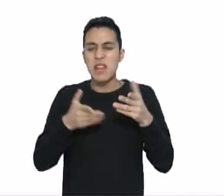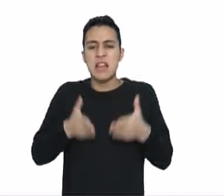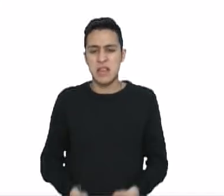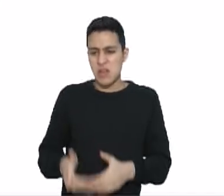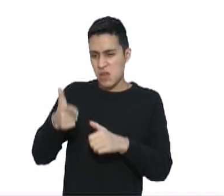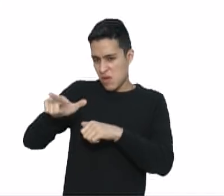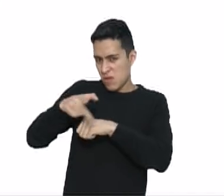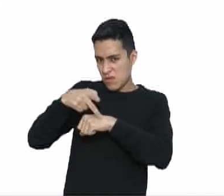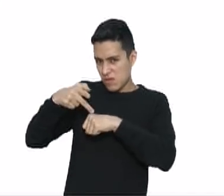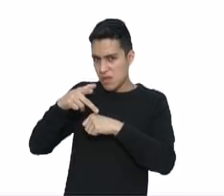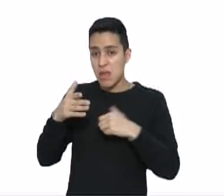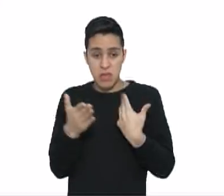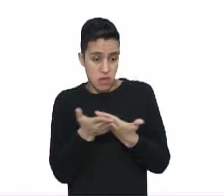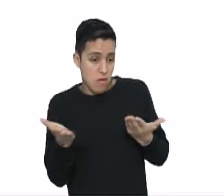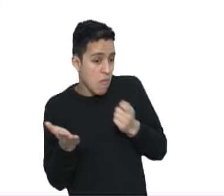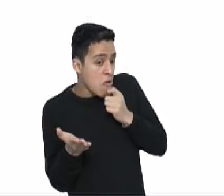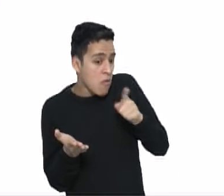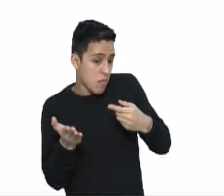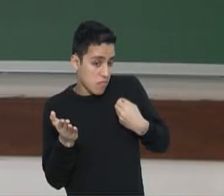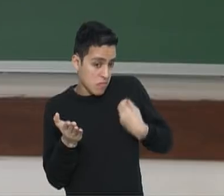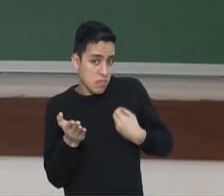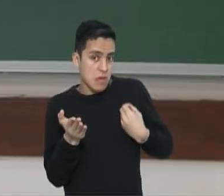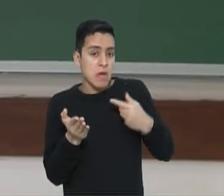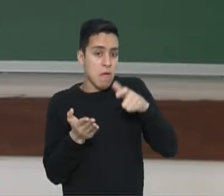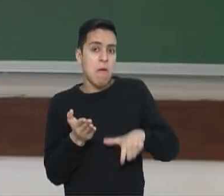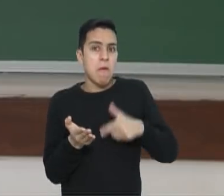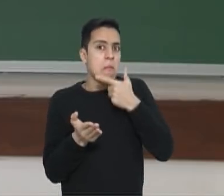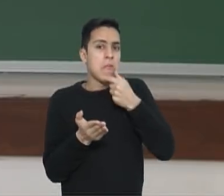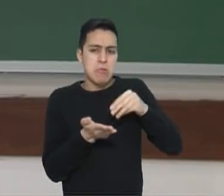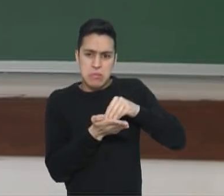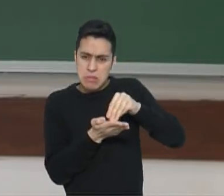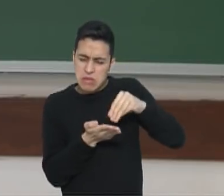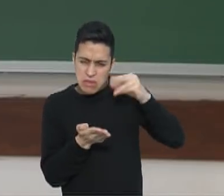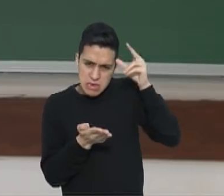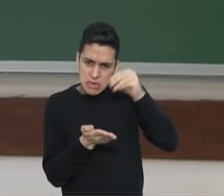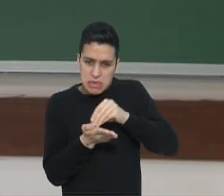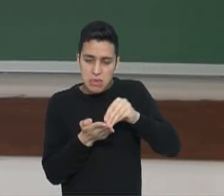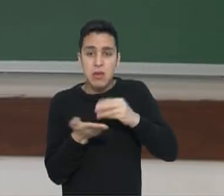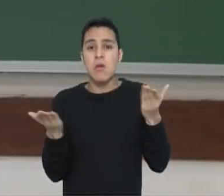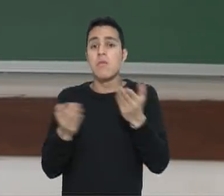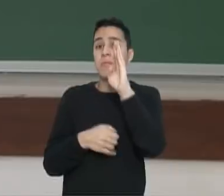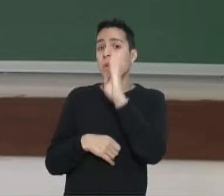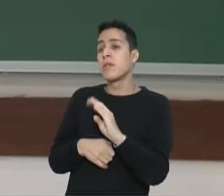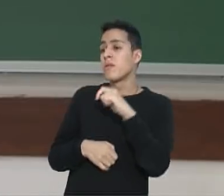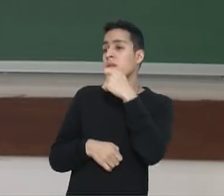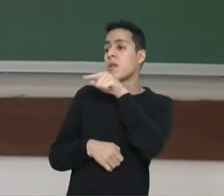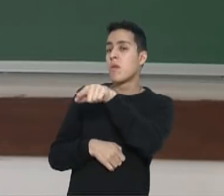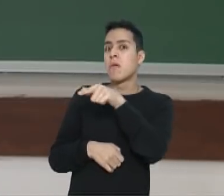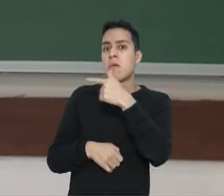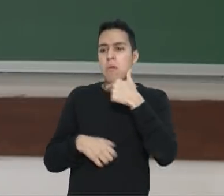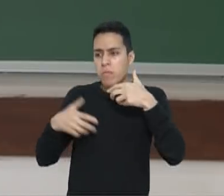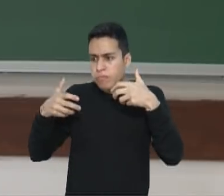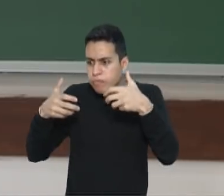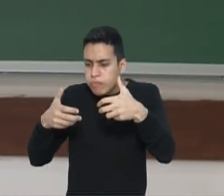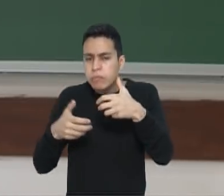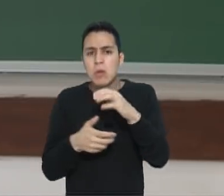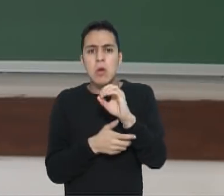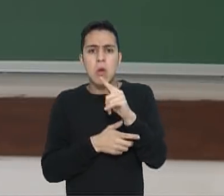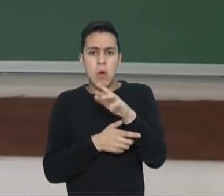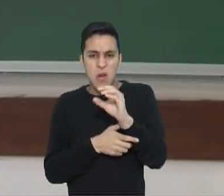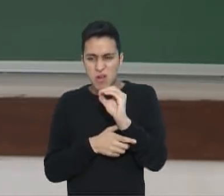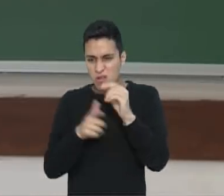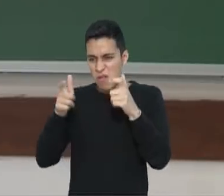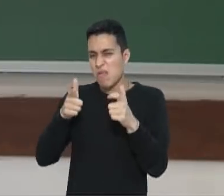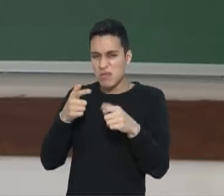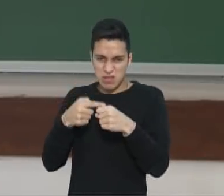ainda hoje vivo, ainda hoje considerado um dos maiores enxadristas da história. Nós aqui no Brasil chamamos ele de o ogro de Baku, da cidade